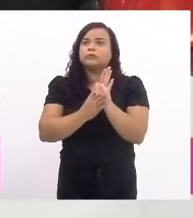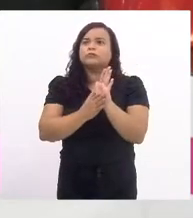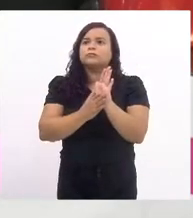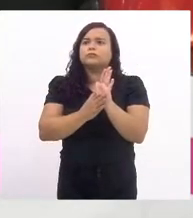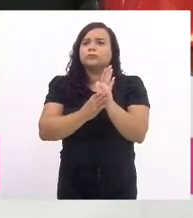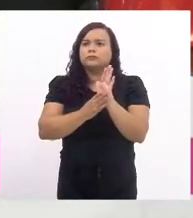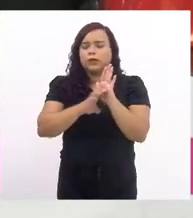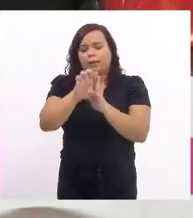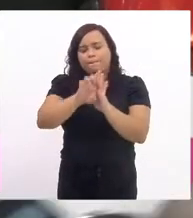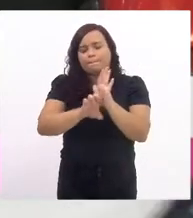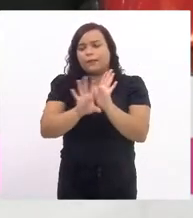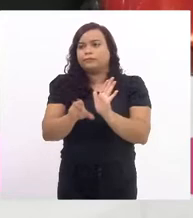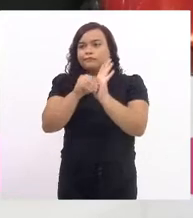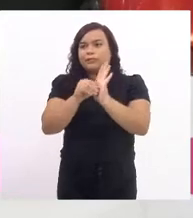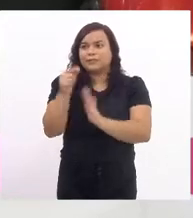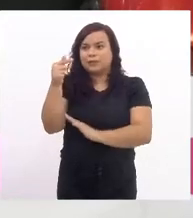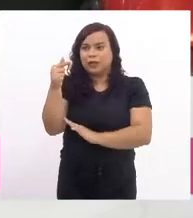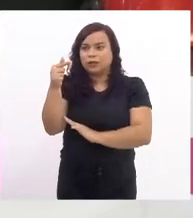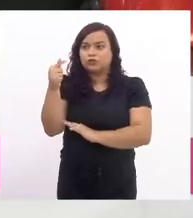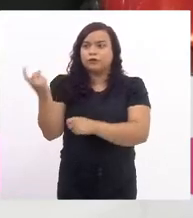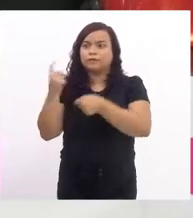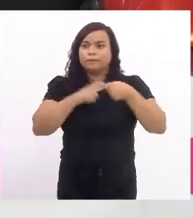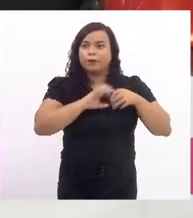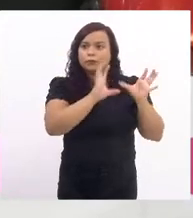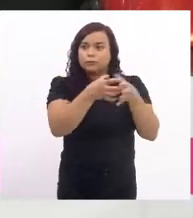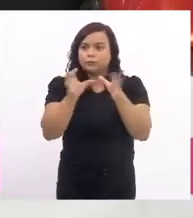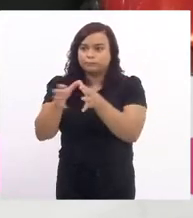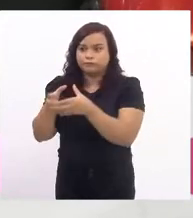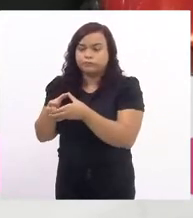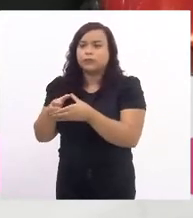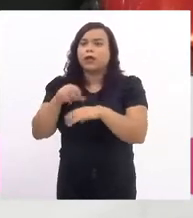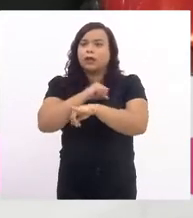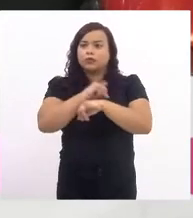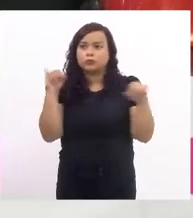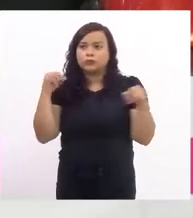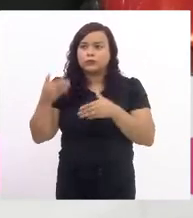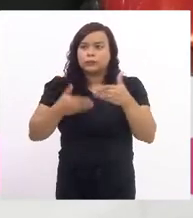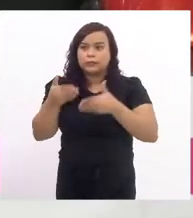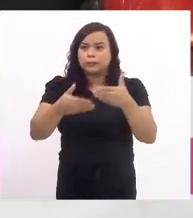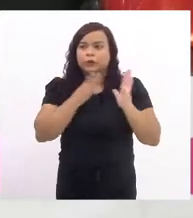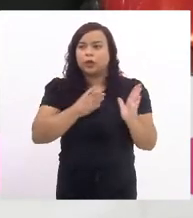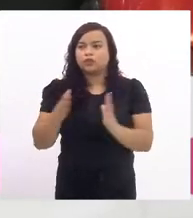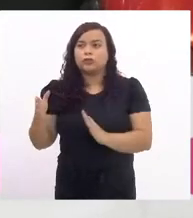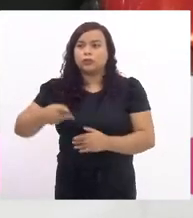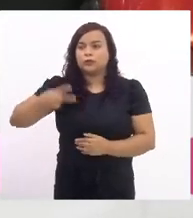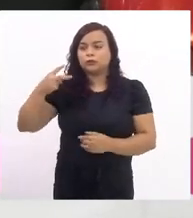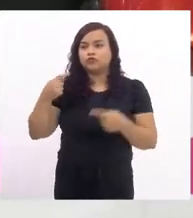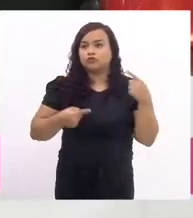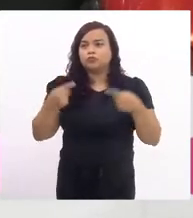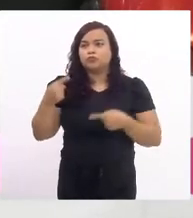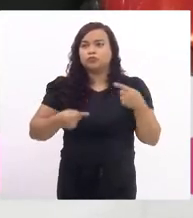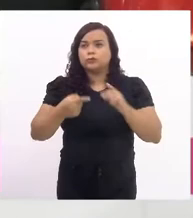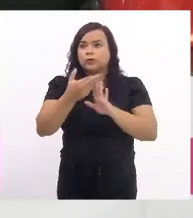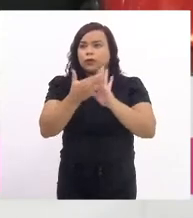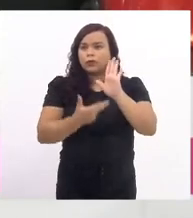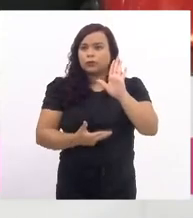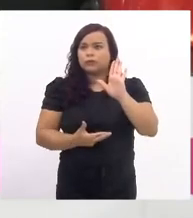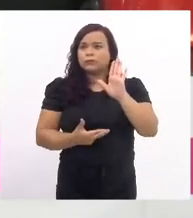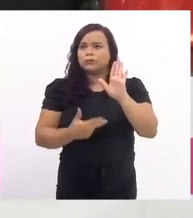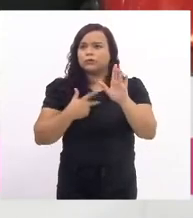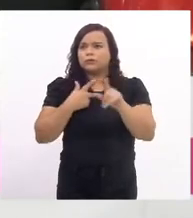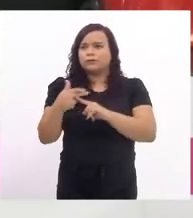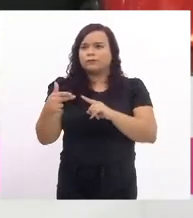emendas e retorna às comissões. Anuncio, em tramitação ordinária, em segunda discussão, redação do vencido, assim emendada.